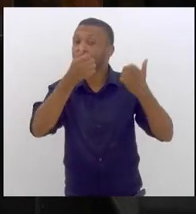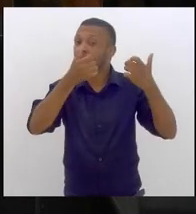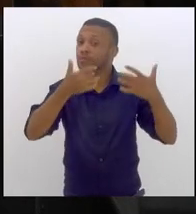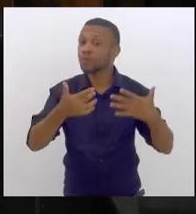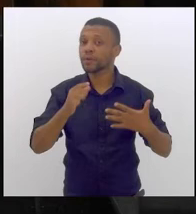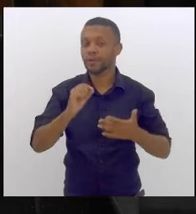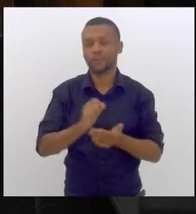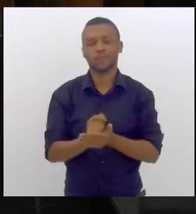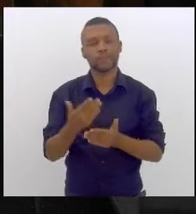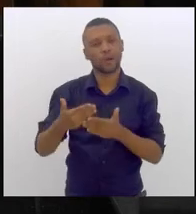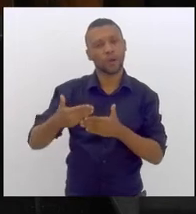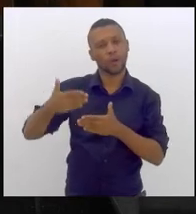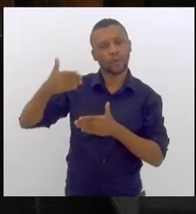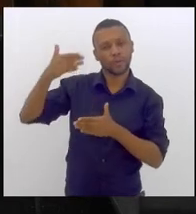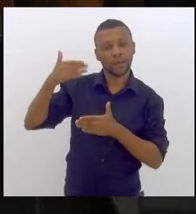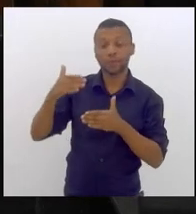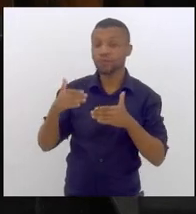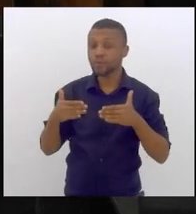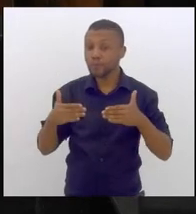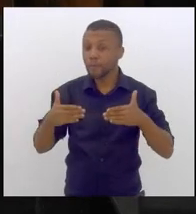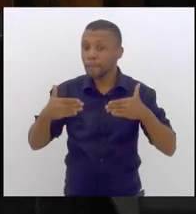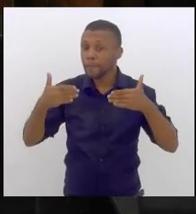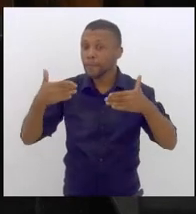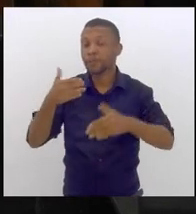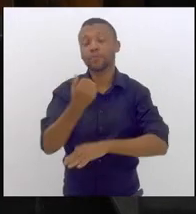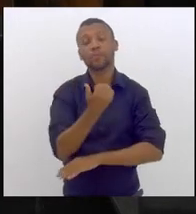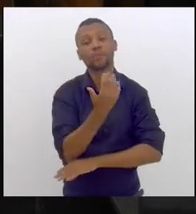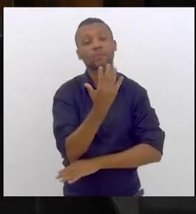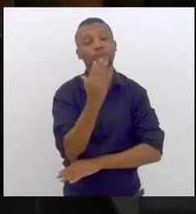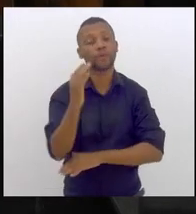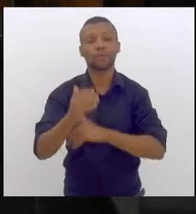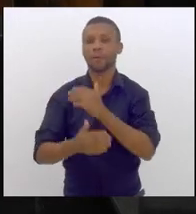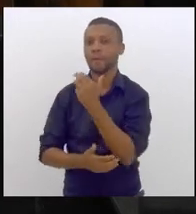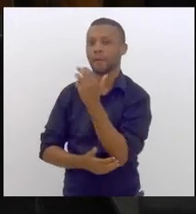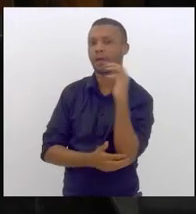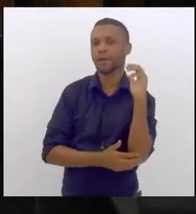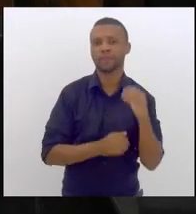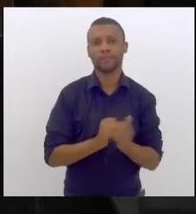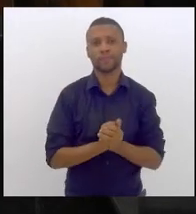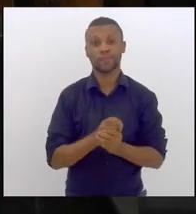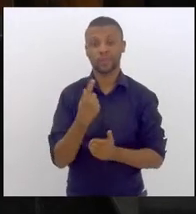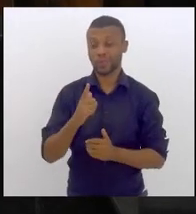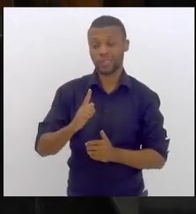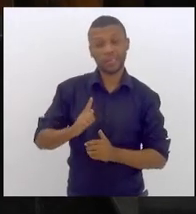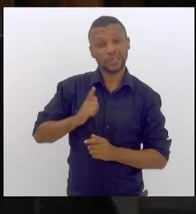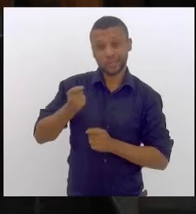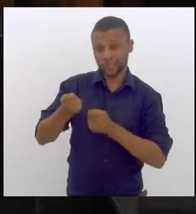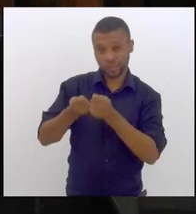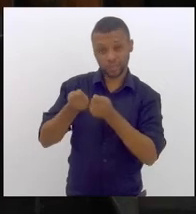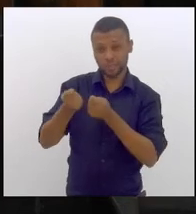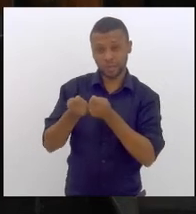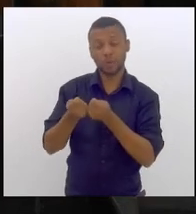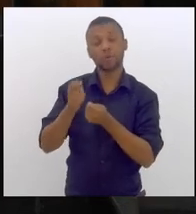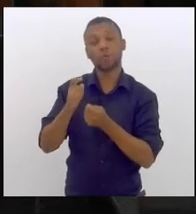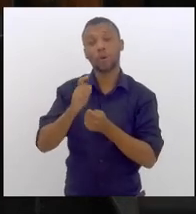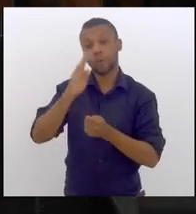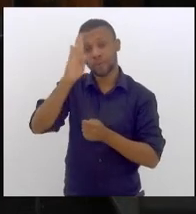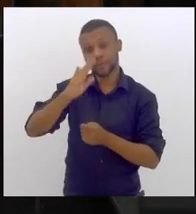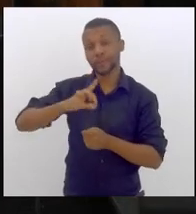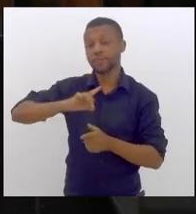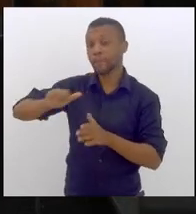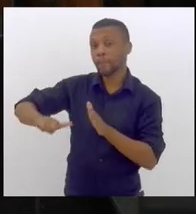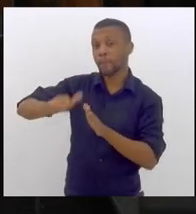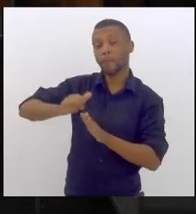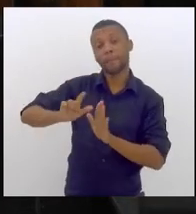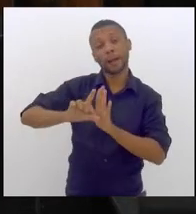gestão, o Brasil foi o primeiro país em desenvolvimento a ter uma lei de redução das suas emissões